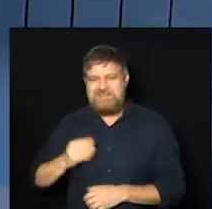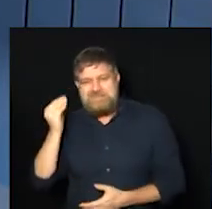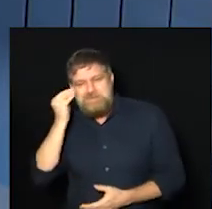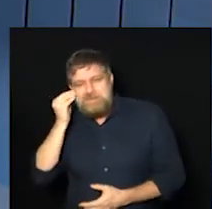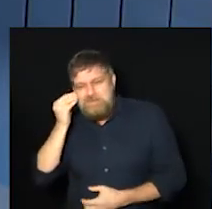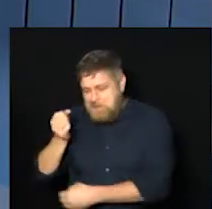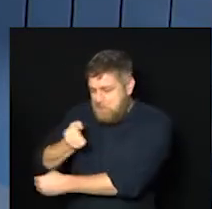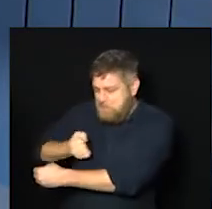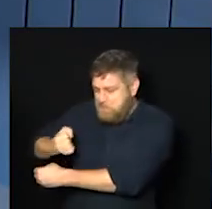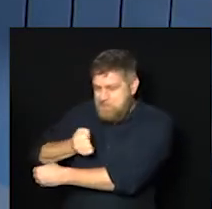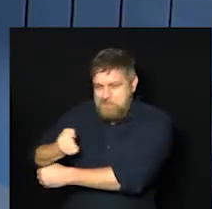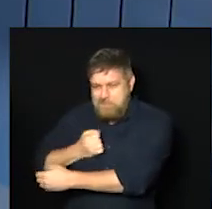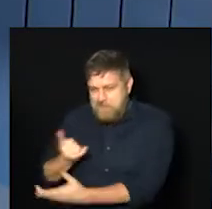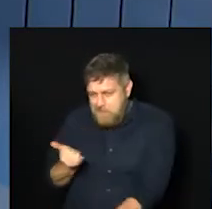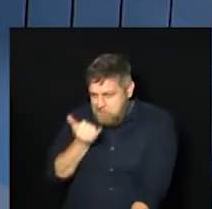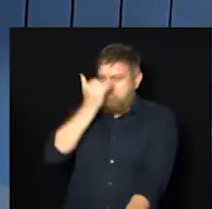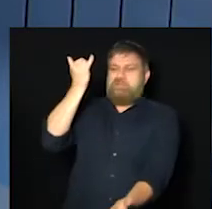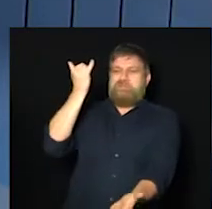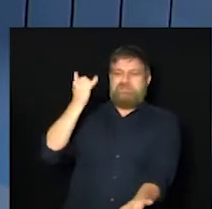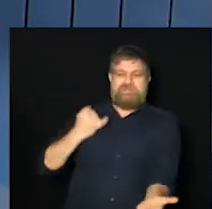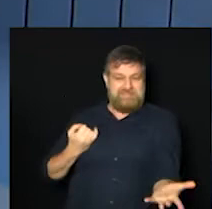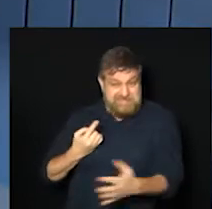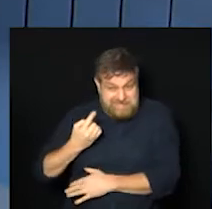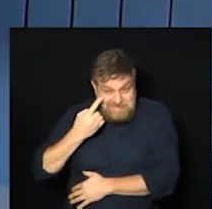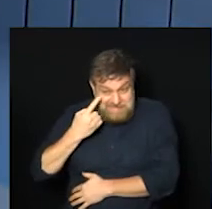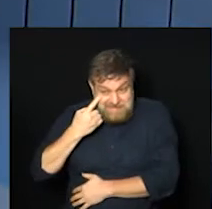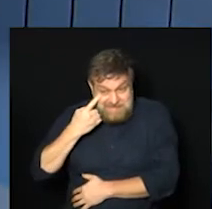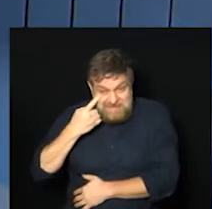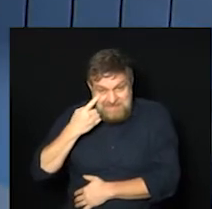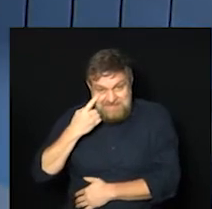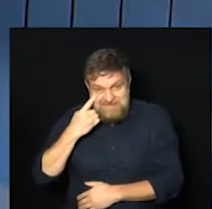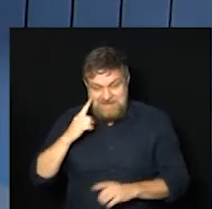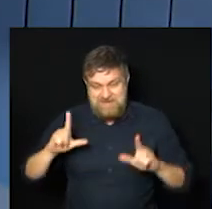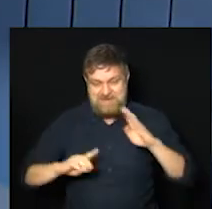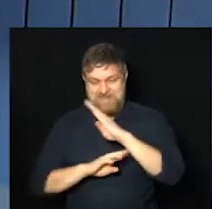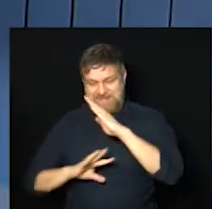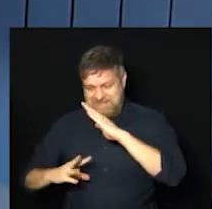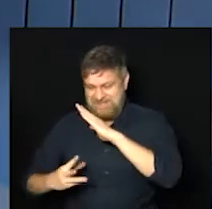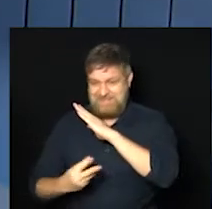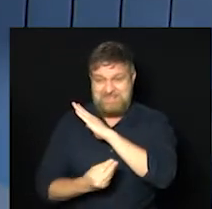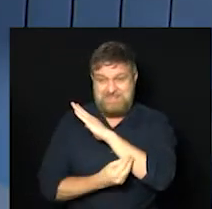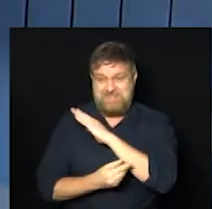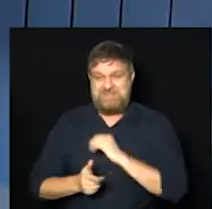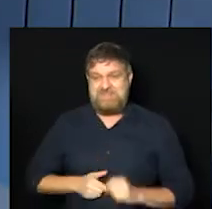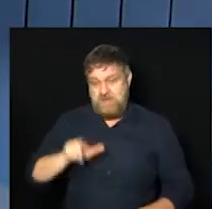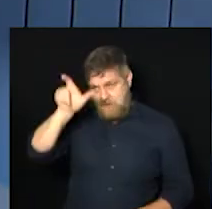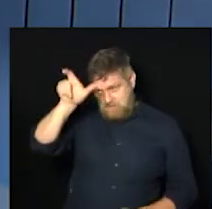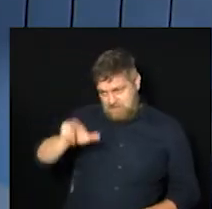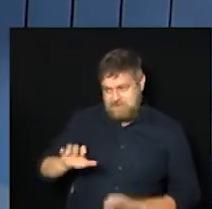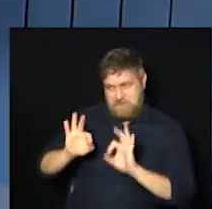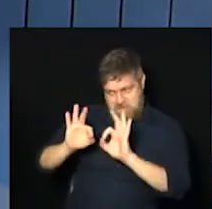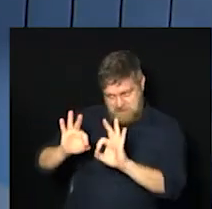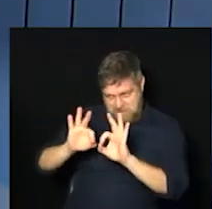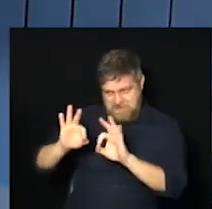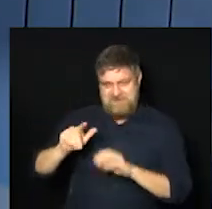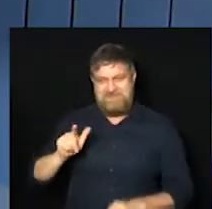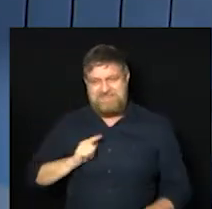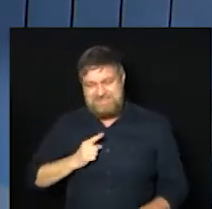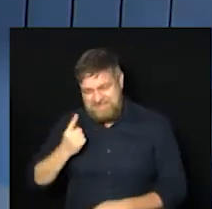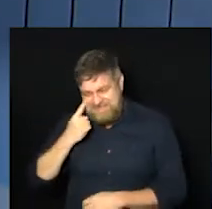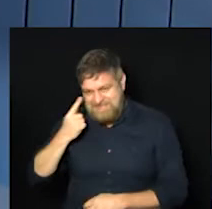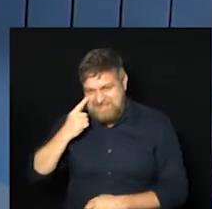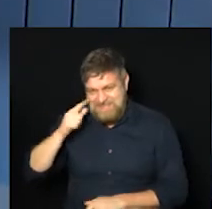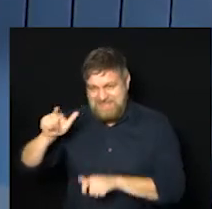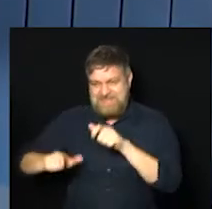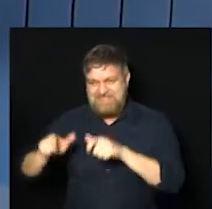cozinha e acontece o que a gente vê aqui no programa Câmara Total, né, Michel Amorim? Não com as suas receitas, mas com o pessoal de